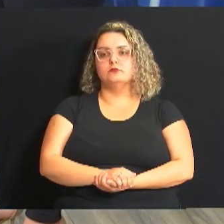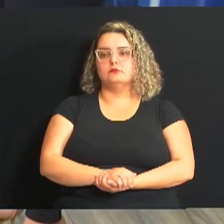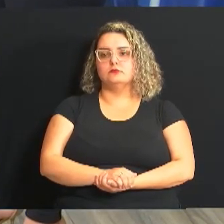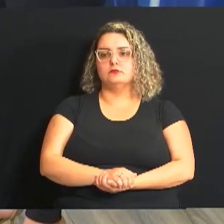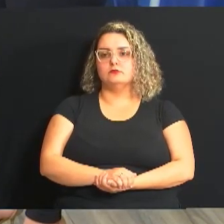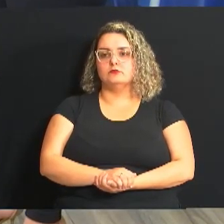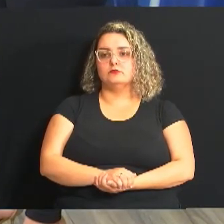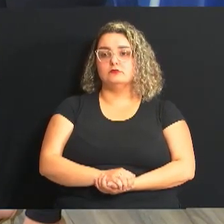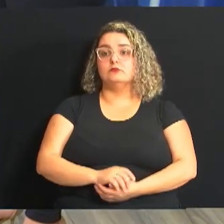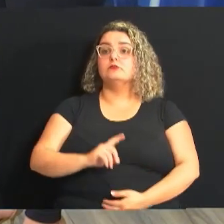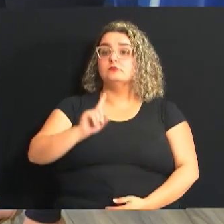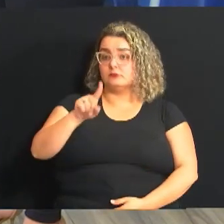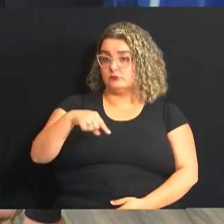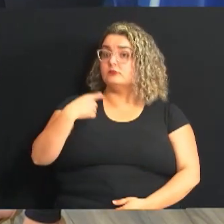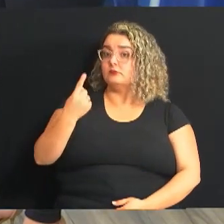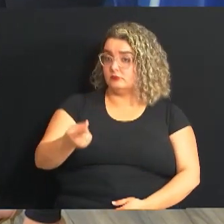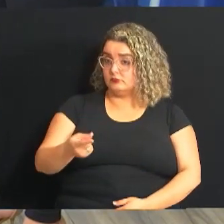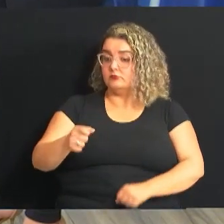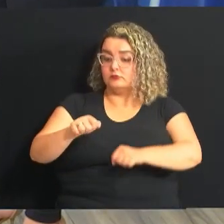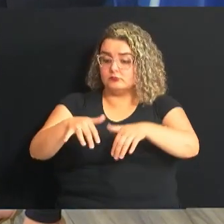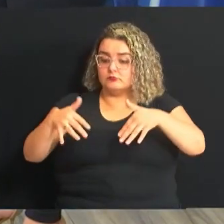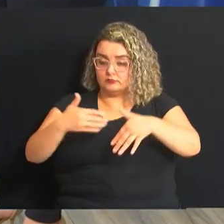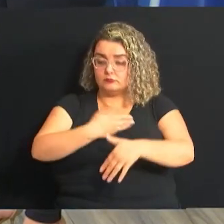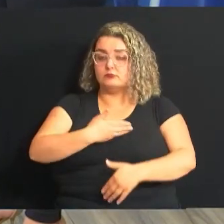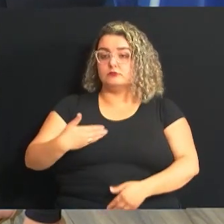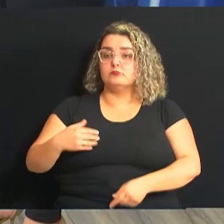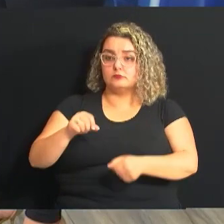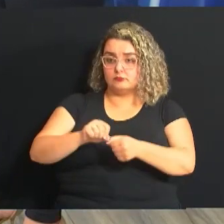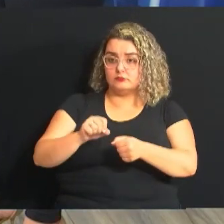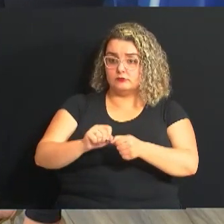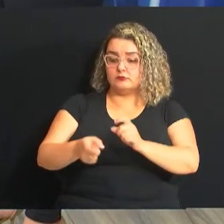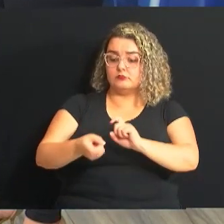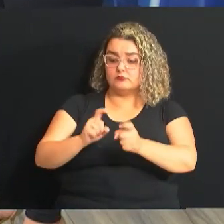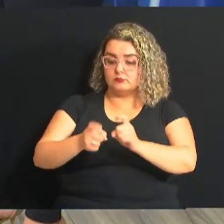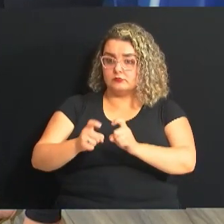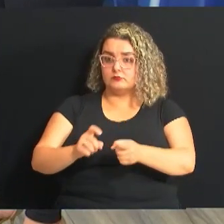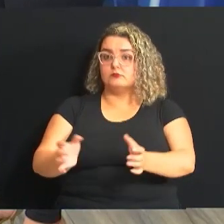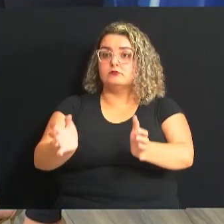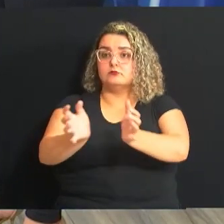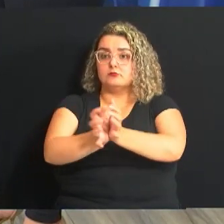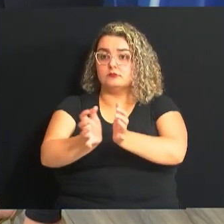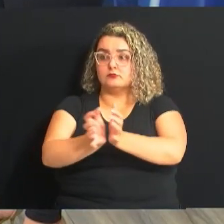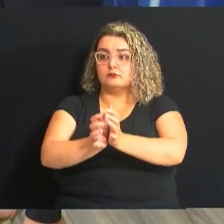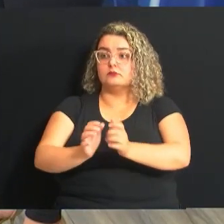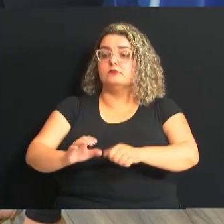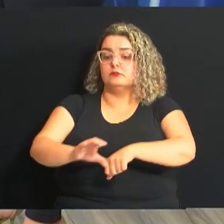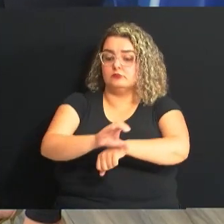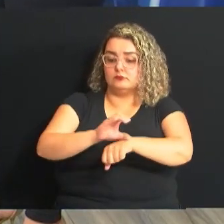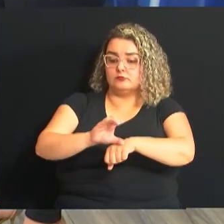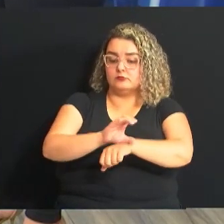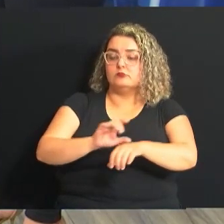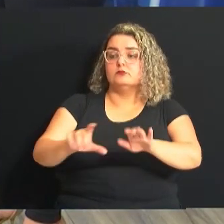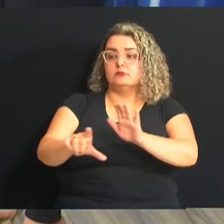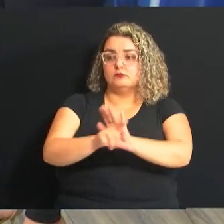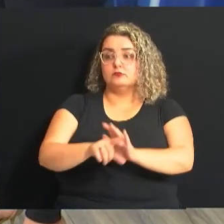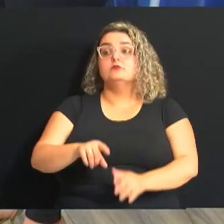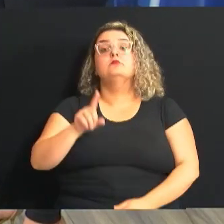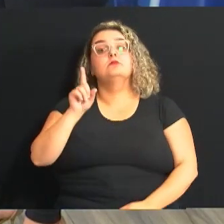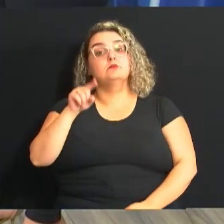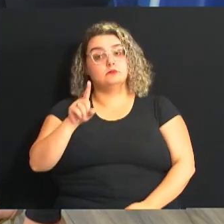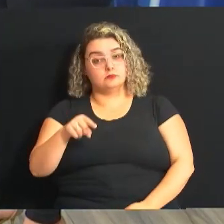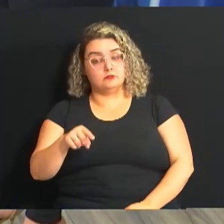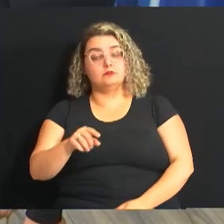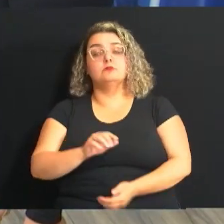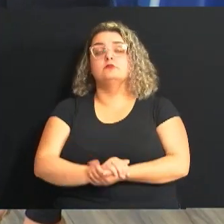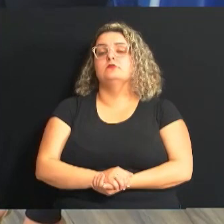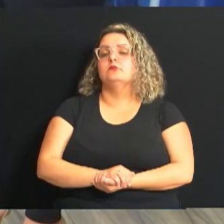E mais tarde, depois da audiência pública, foi a vez da reunião da Comissão de Constituição e Legalidade. Essa foi